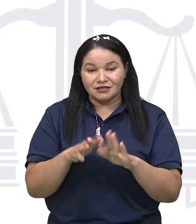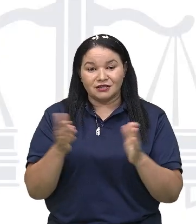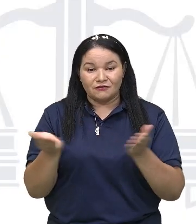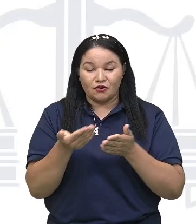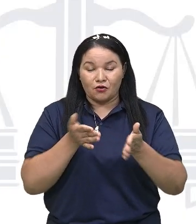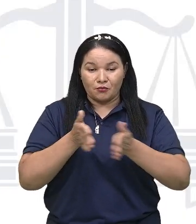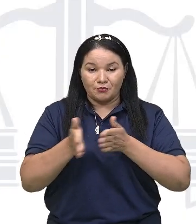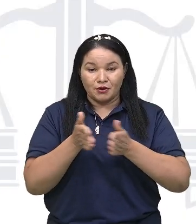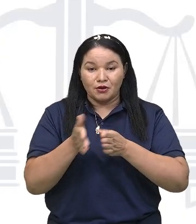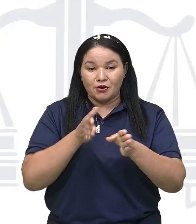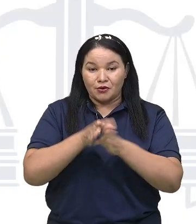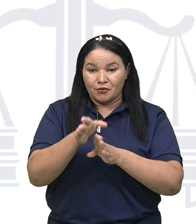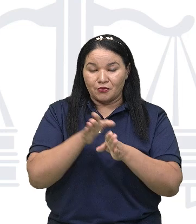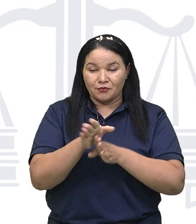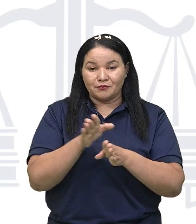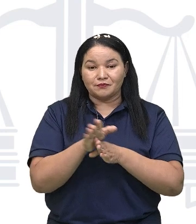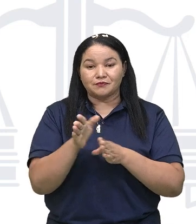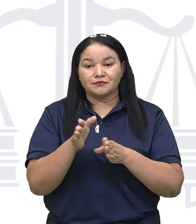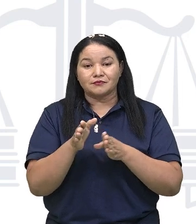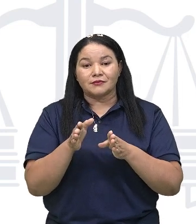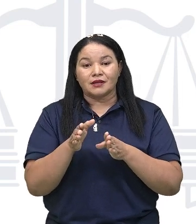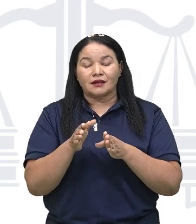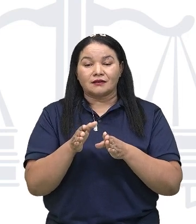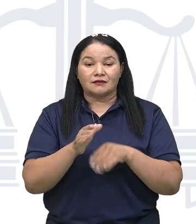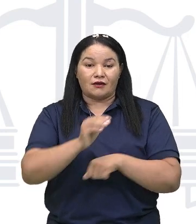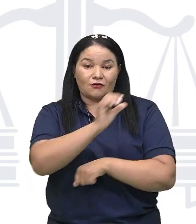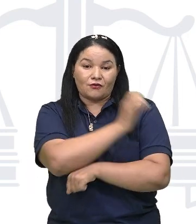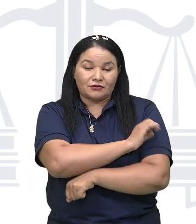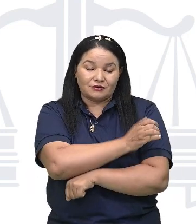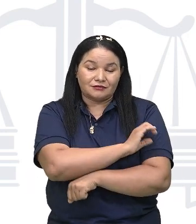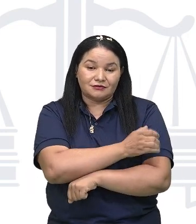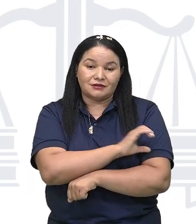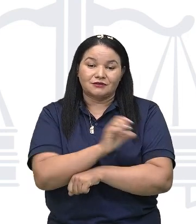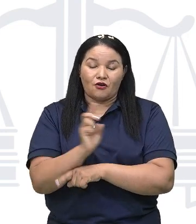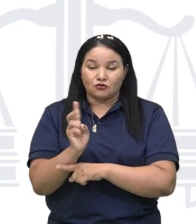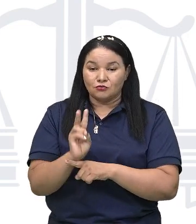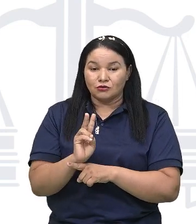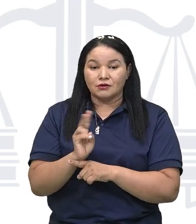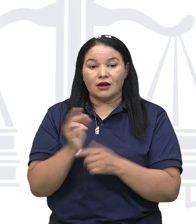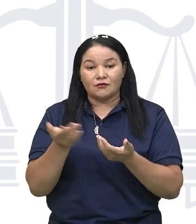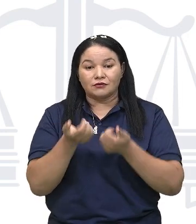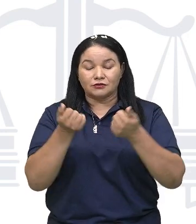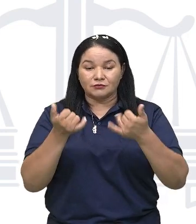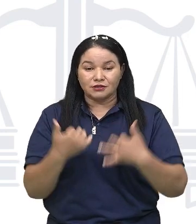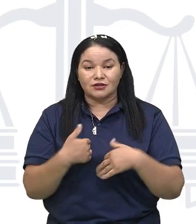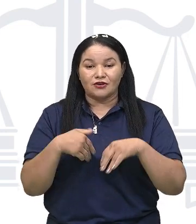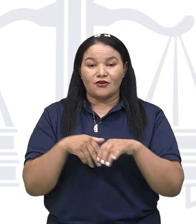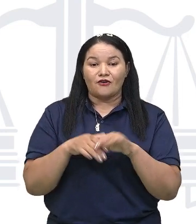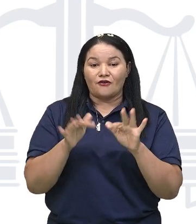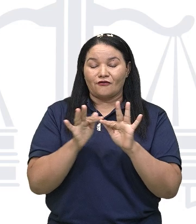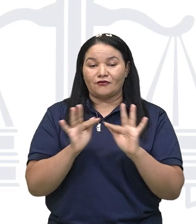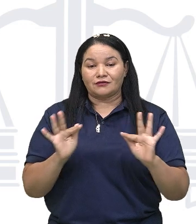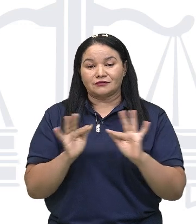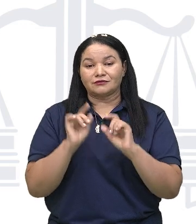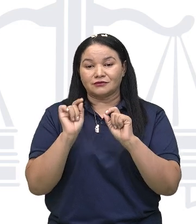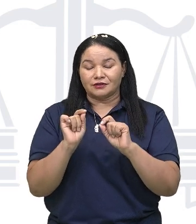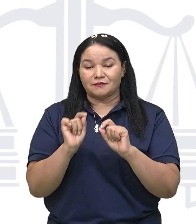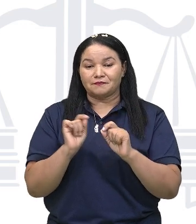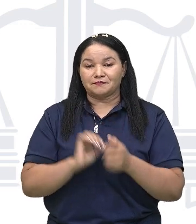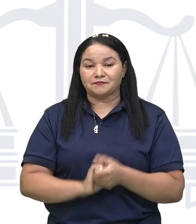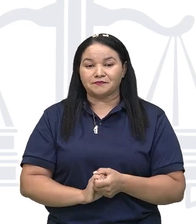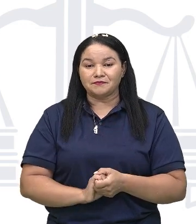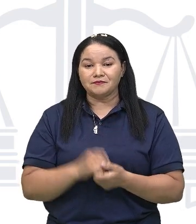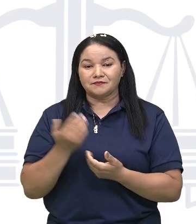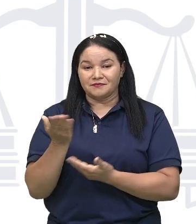jornada da coordenação de monitoramento, a gente deixa essa frase para vocês aí.